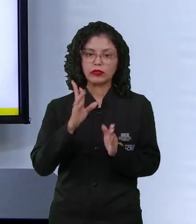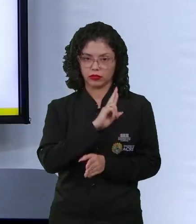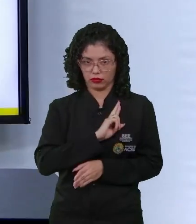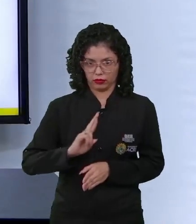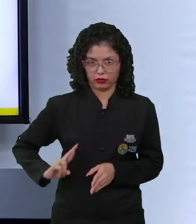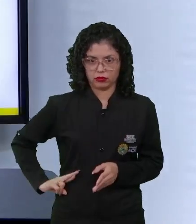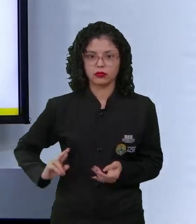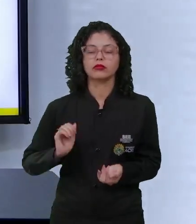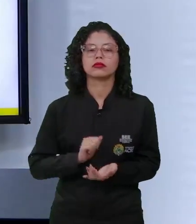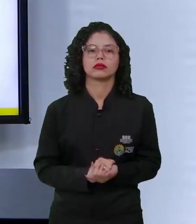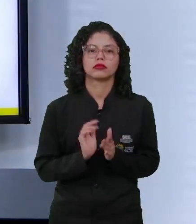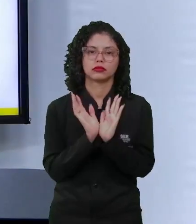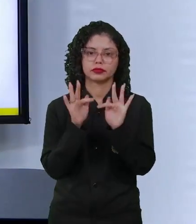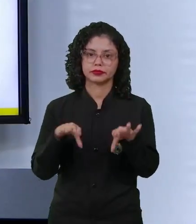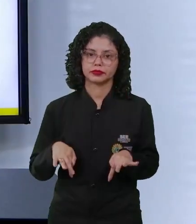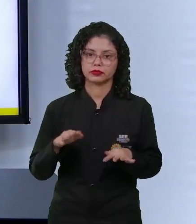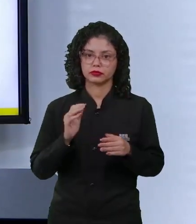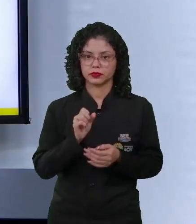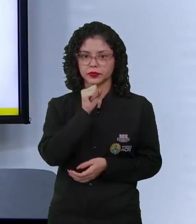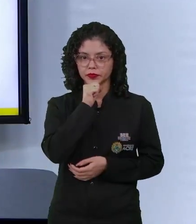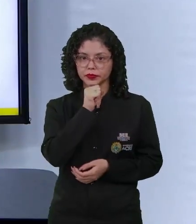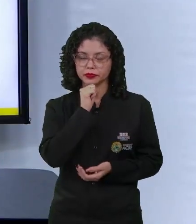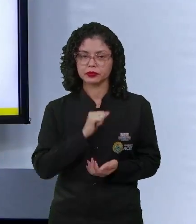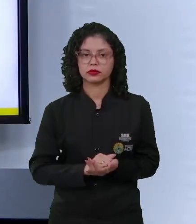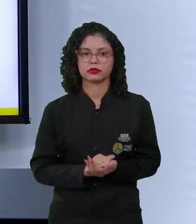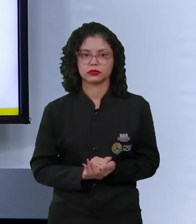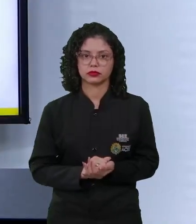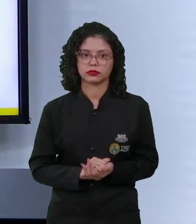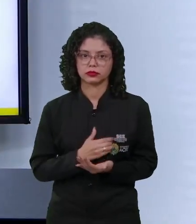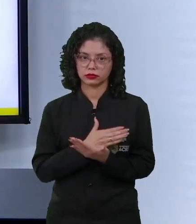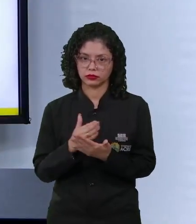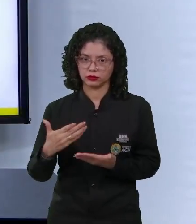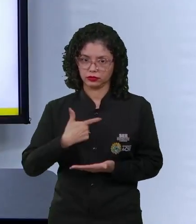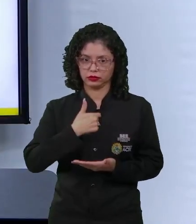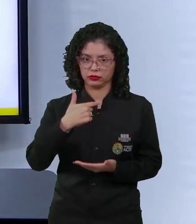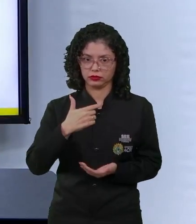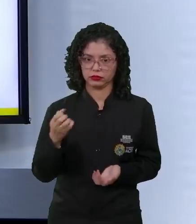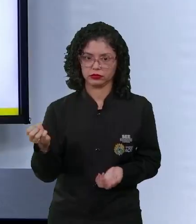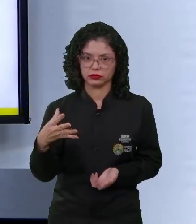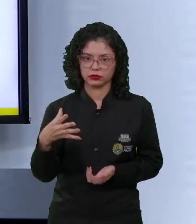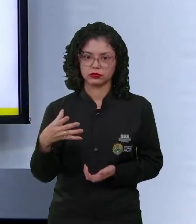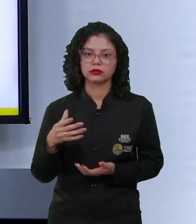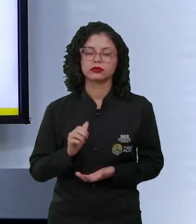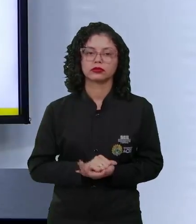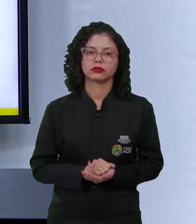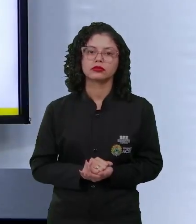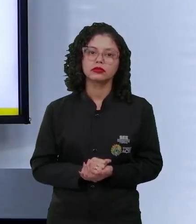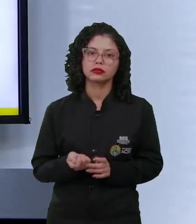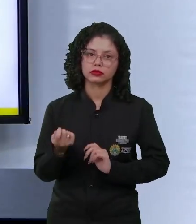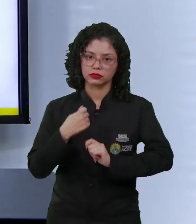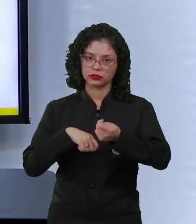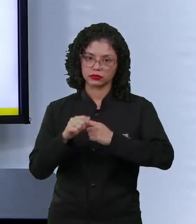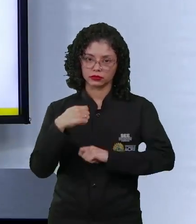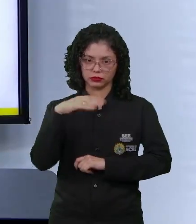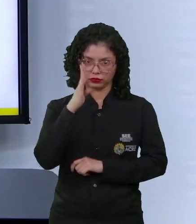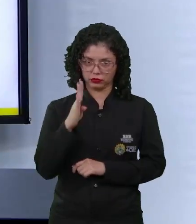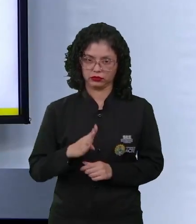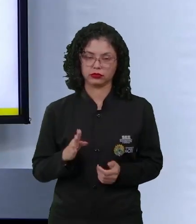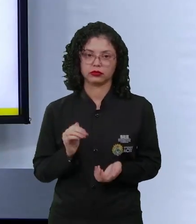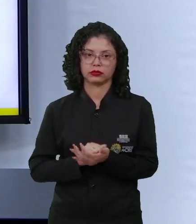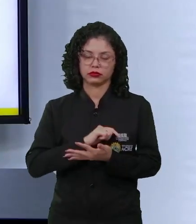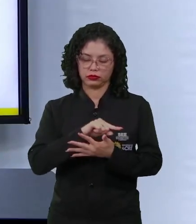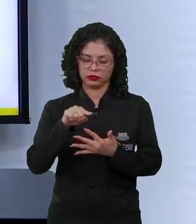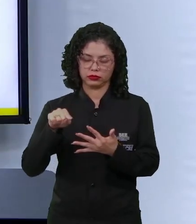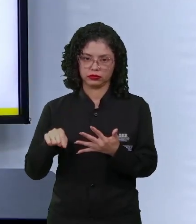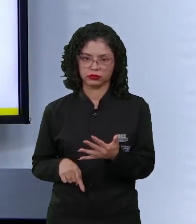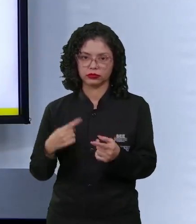República, no final da República Velha e o início da Era Vargas, a República Nova, a economia do Brasil foi se